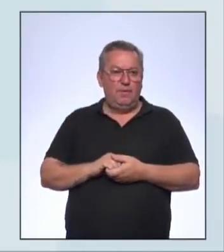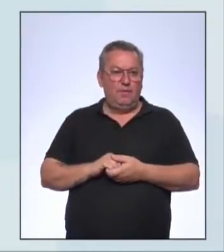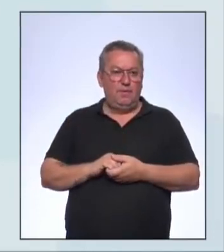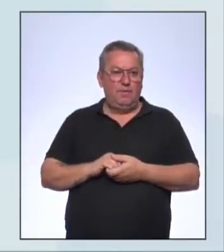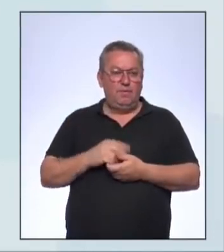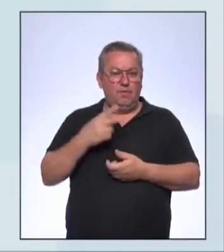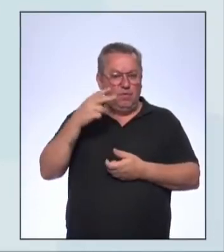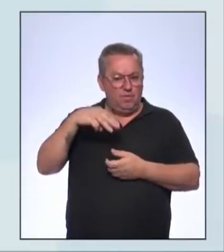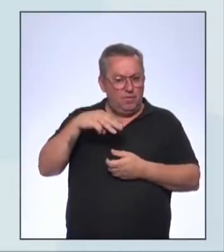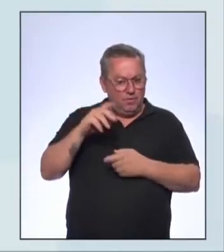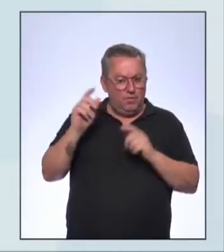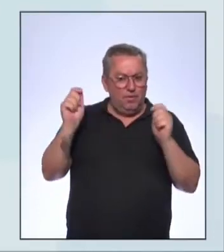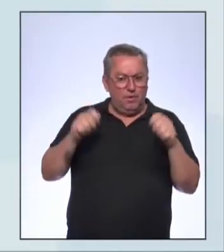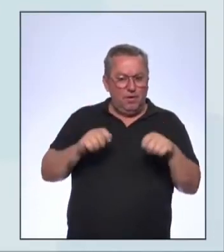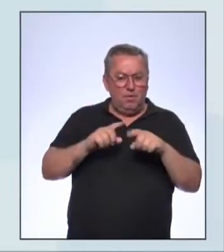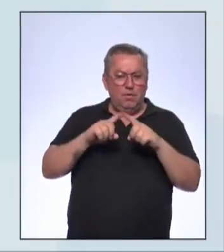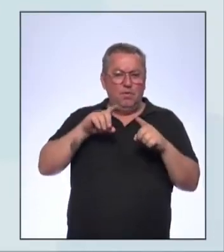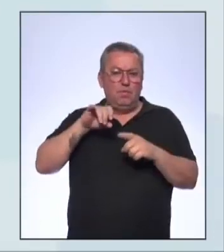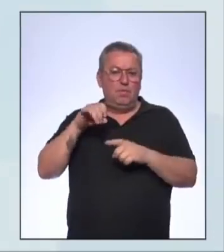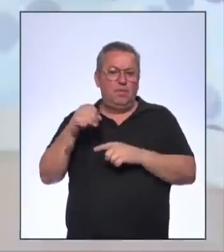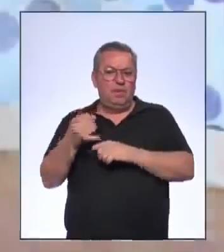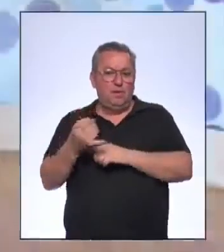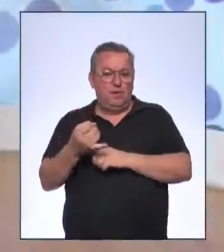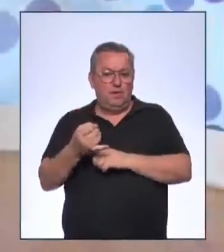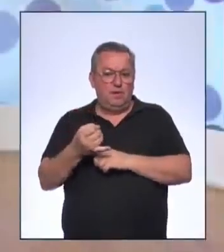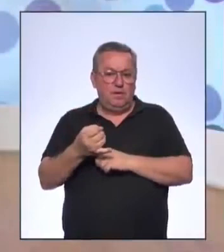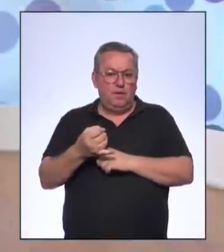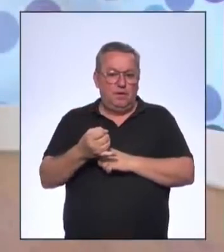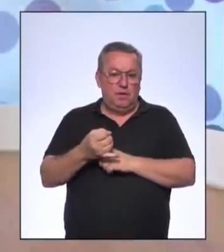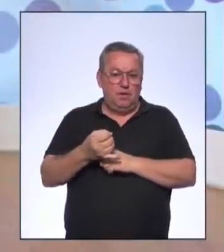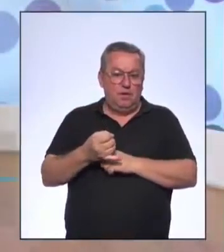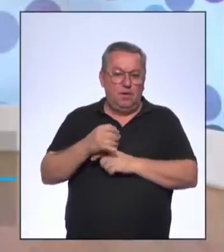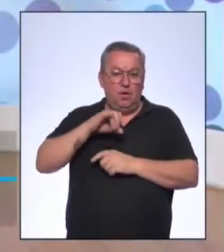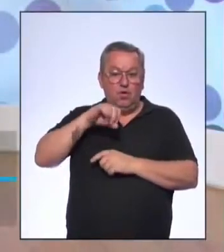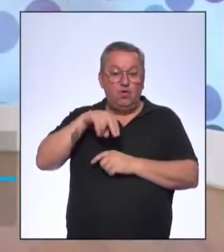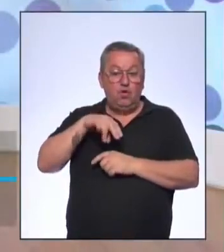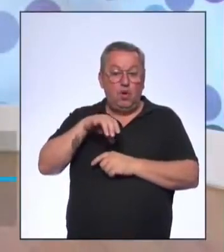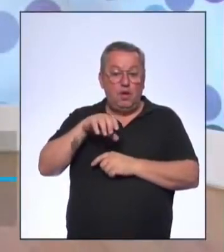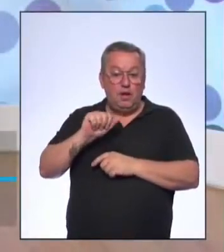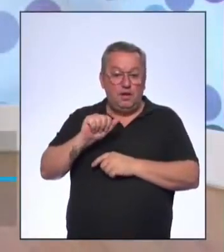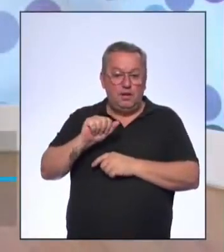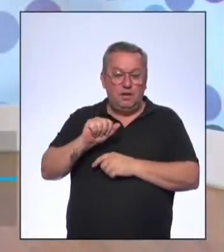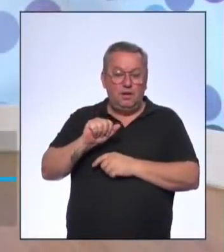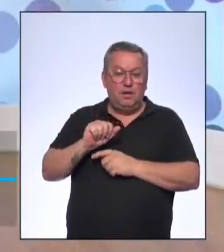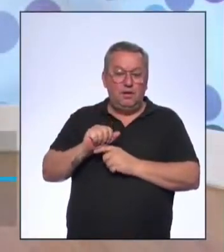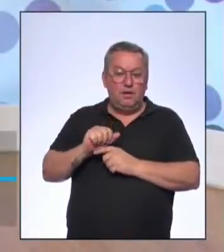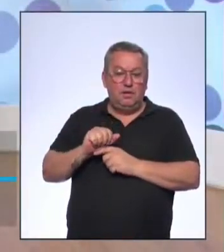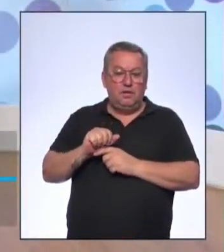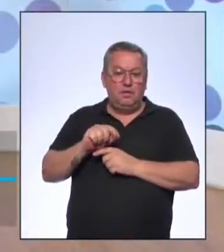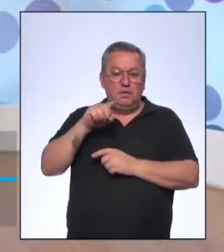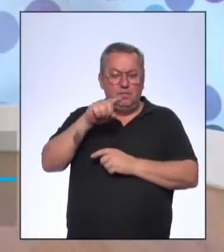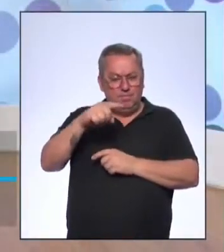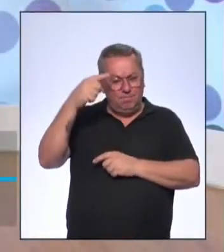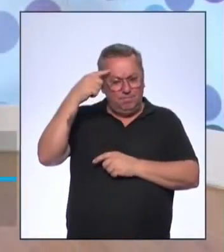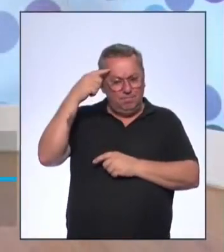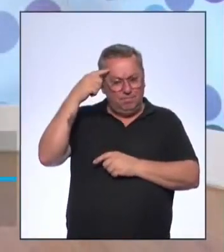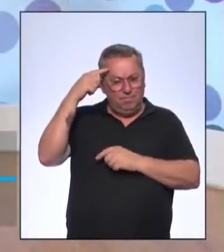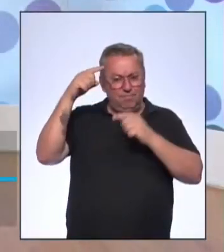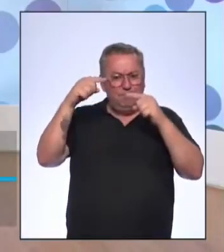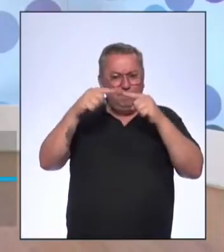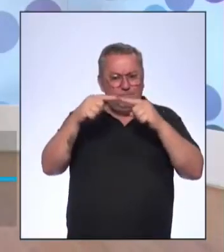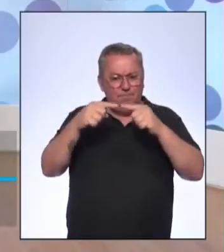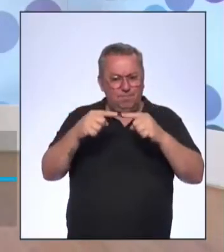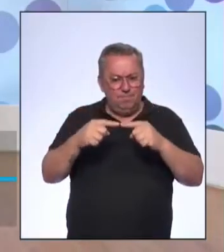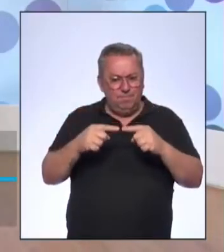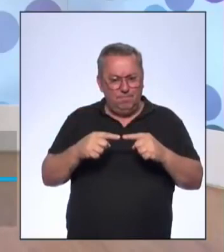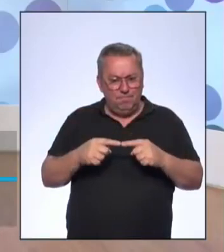minutinhos dá. Agora sim, só aproveitando, né? Gente, ou melhor, Jonas, será que essa ideia da equivalente tem alguma